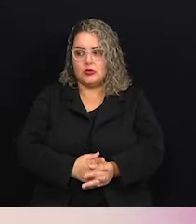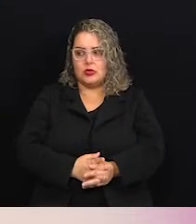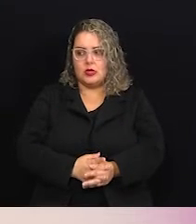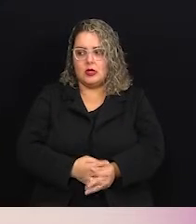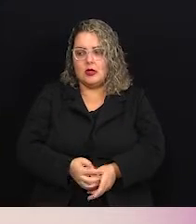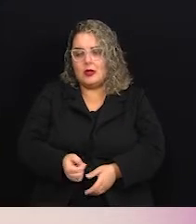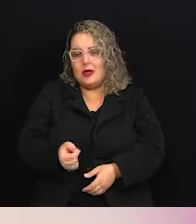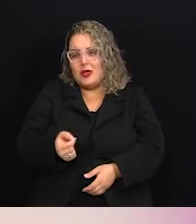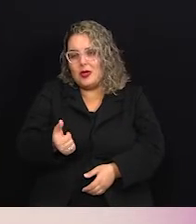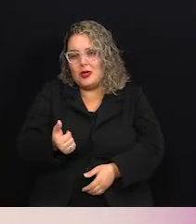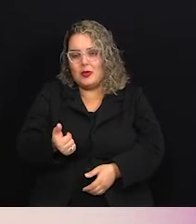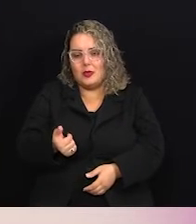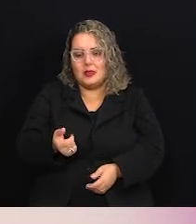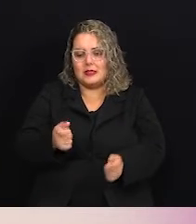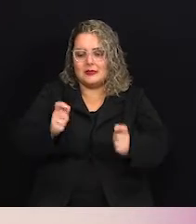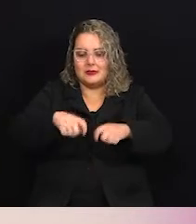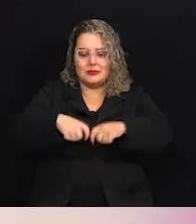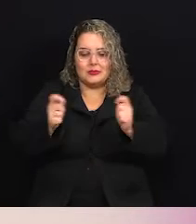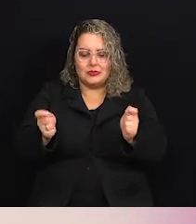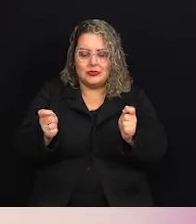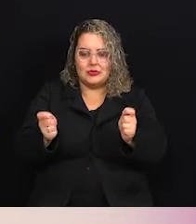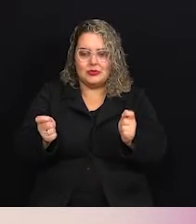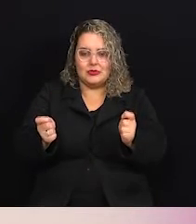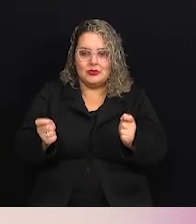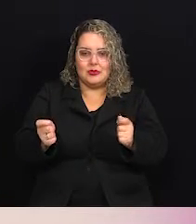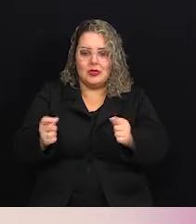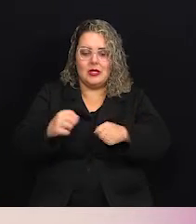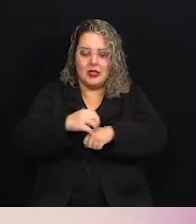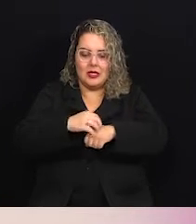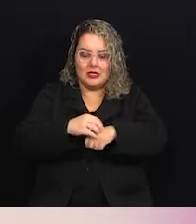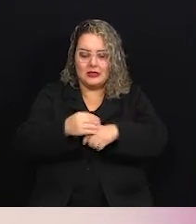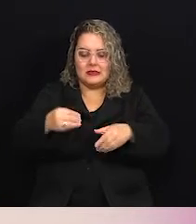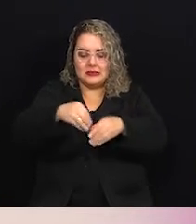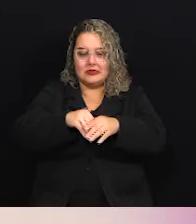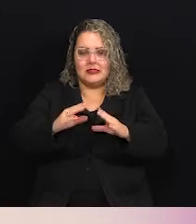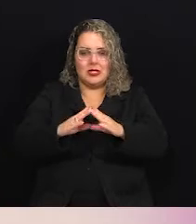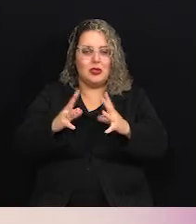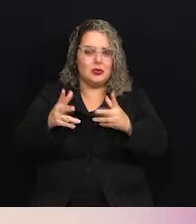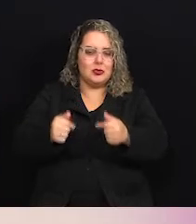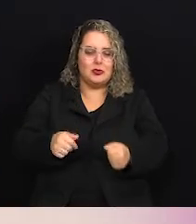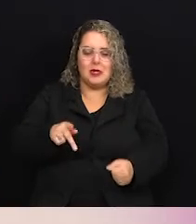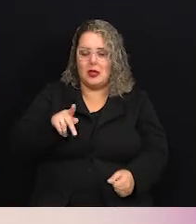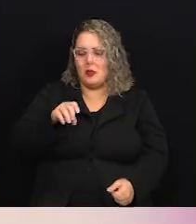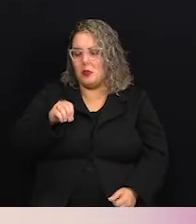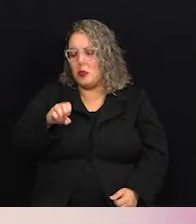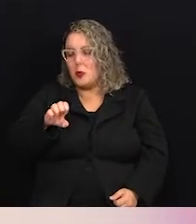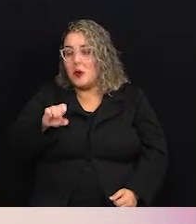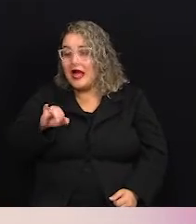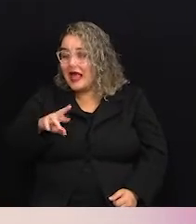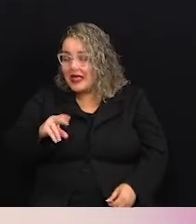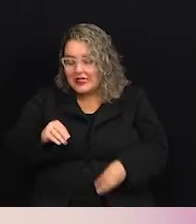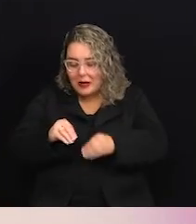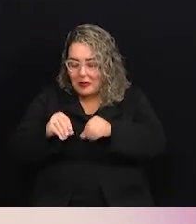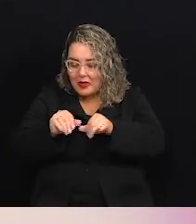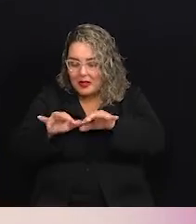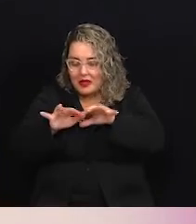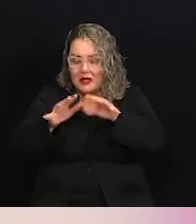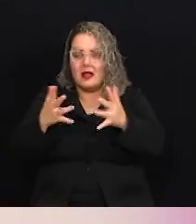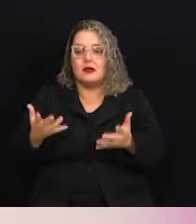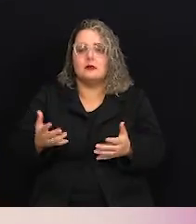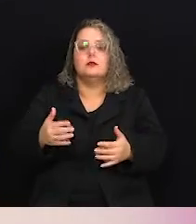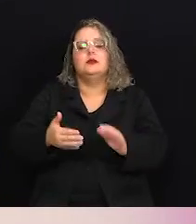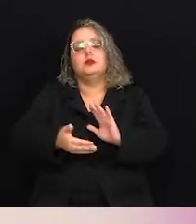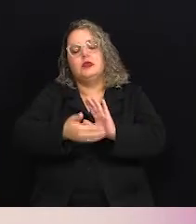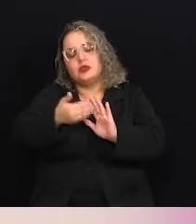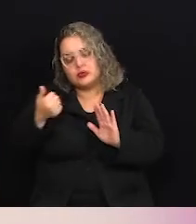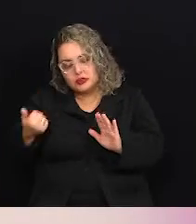É quase impossível tirar o alérgeno da casa, mas a gente tenta minimizar. Então, tudo que junta poeira tem que tirar da